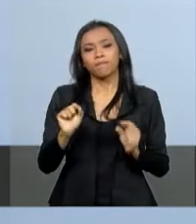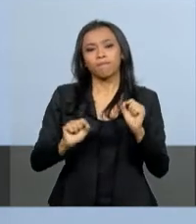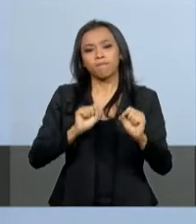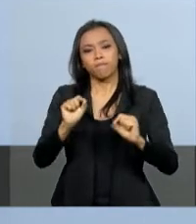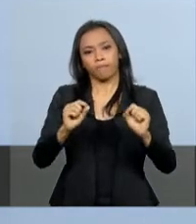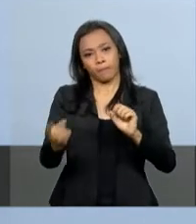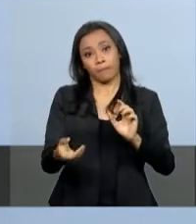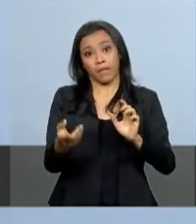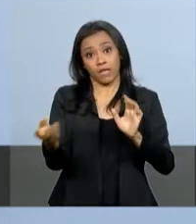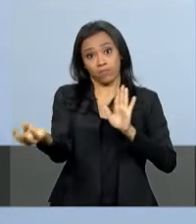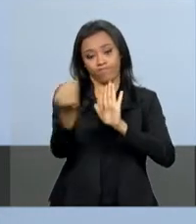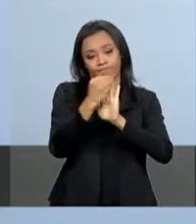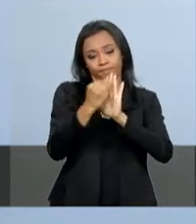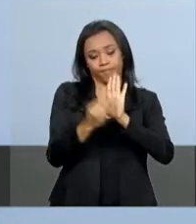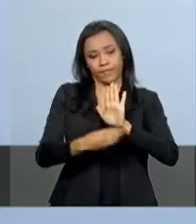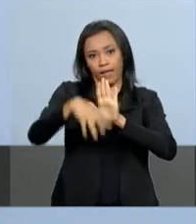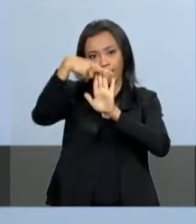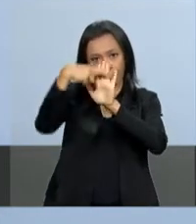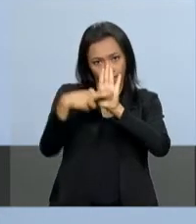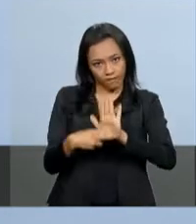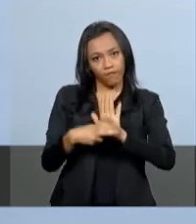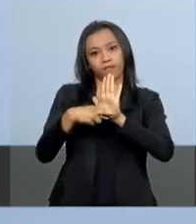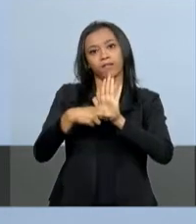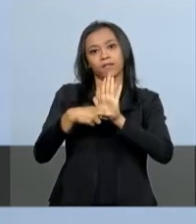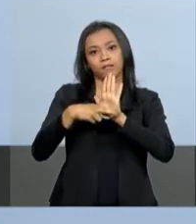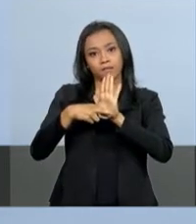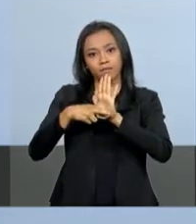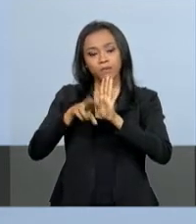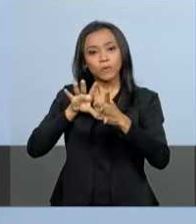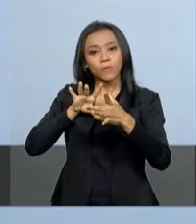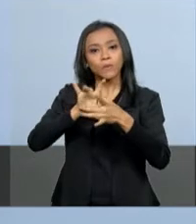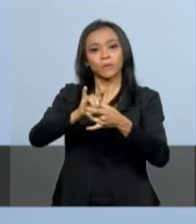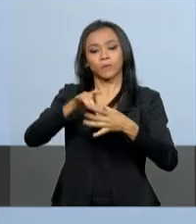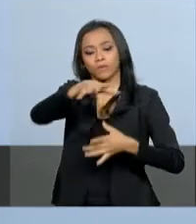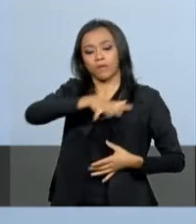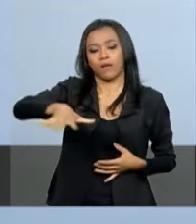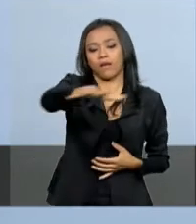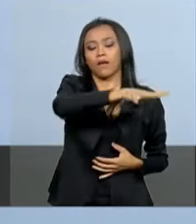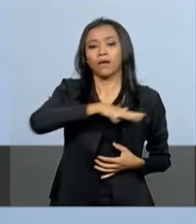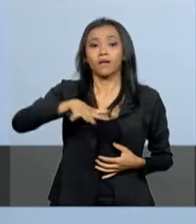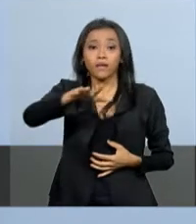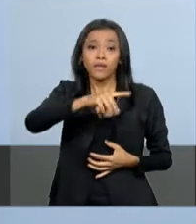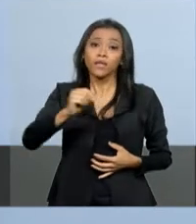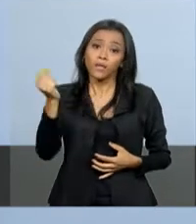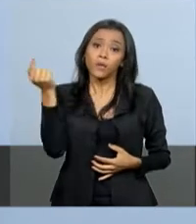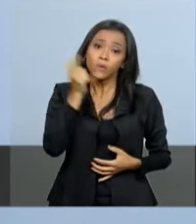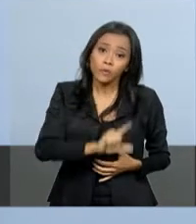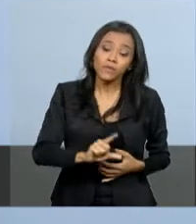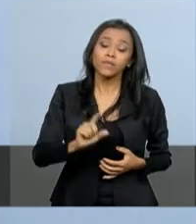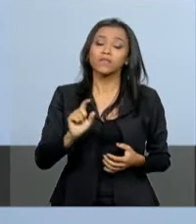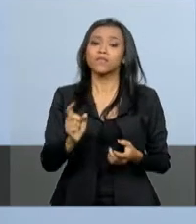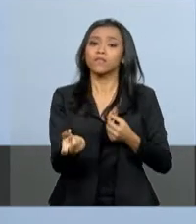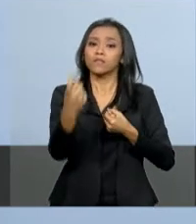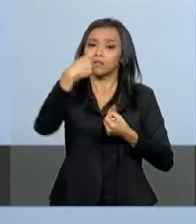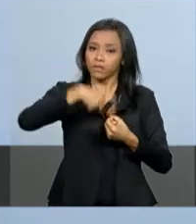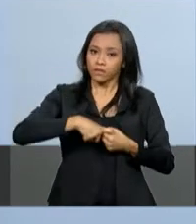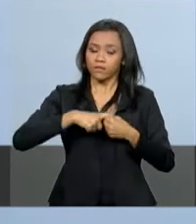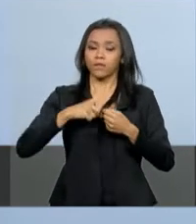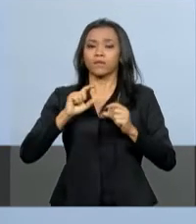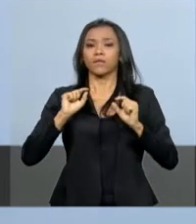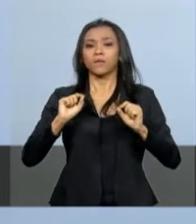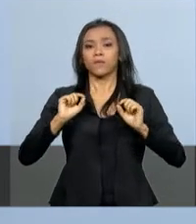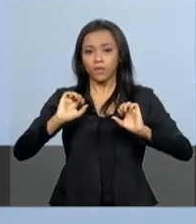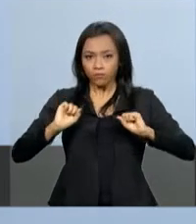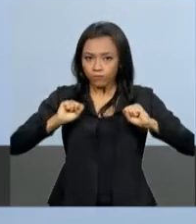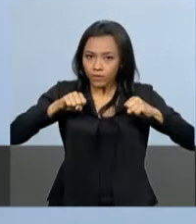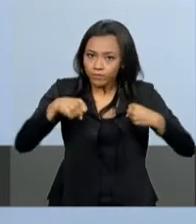regulatórios para o setor elétrico que resgatassem a estabilidade perdida